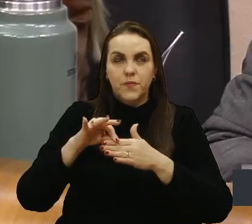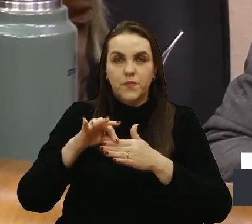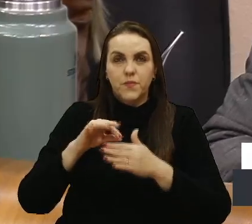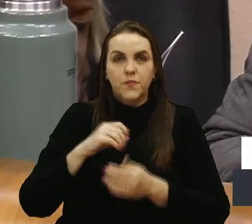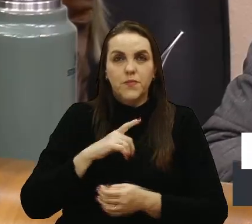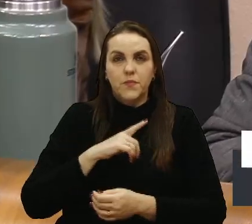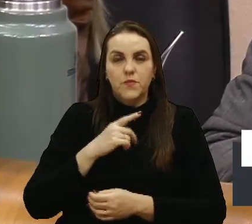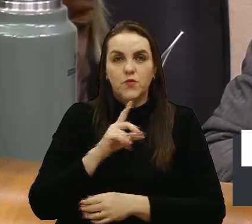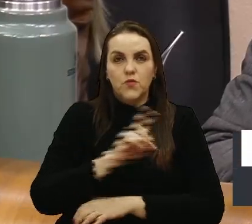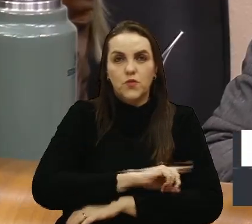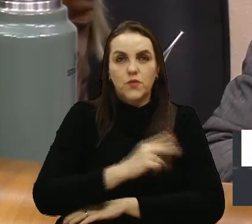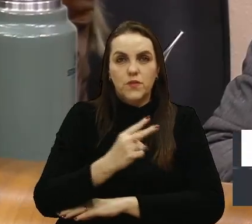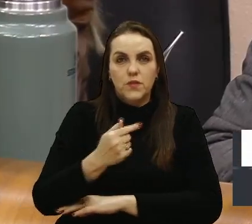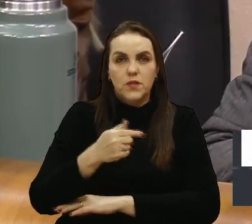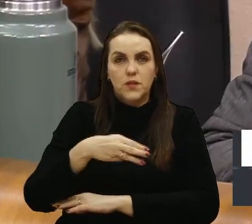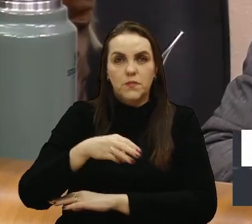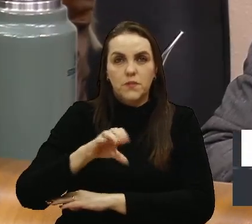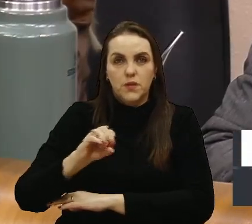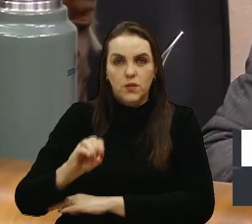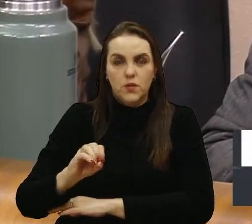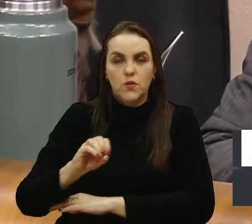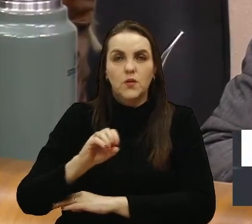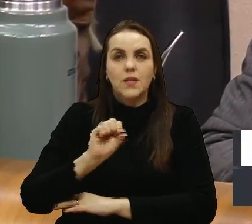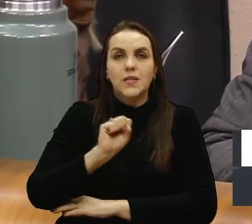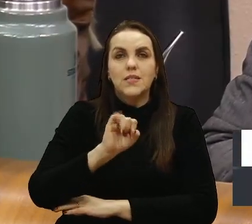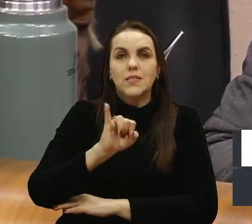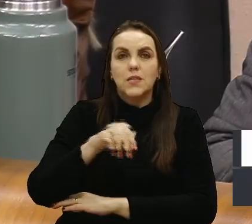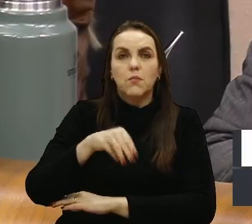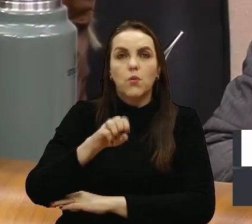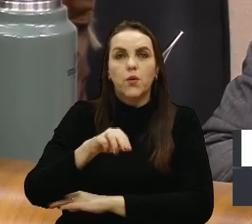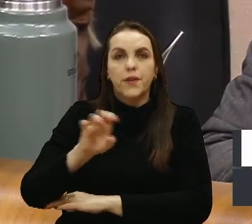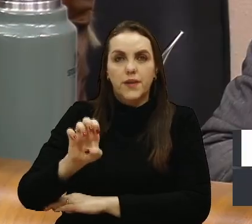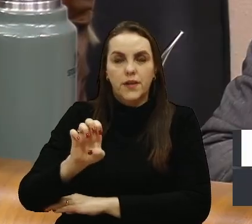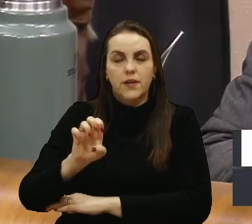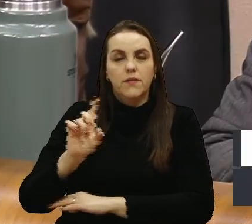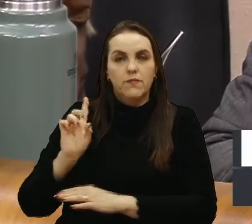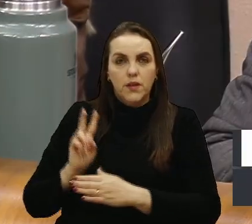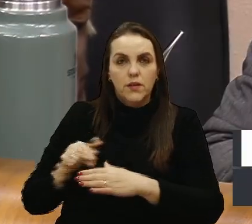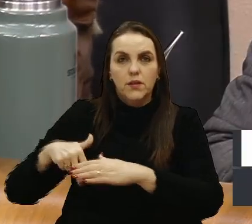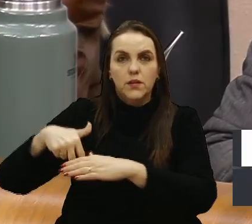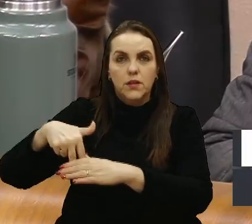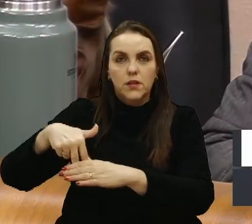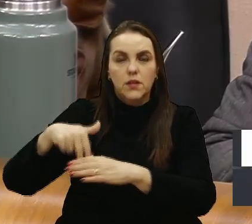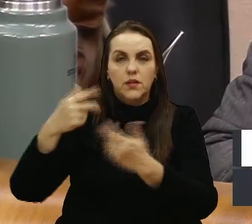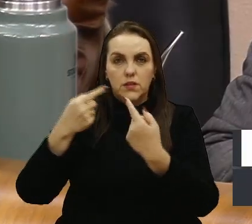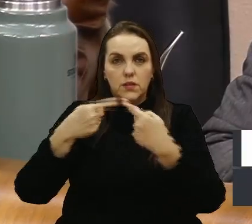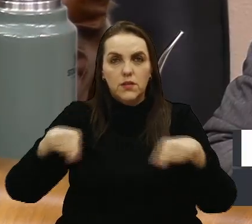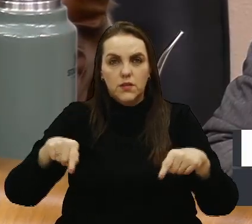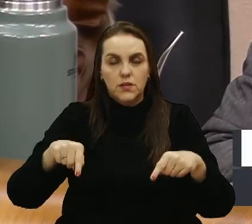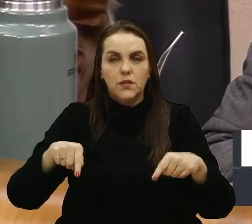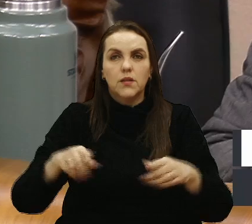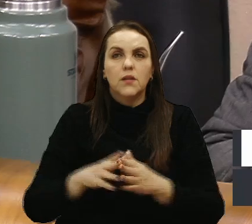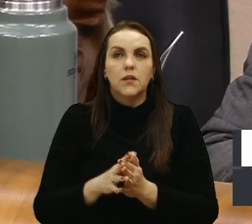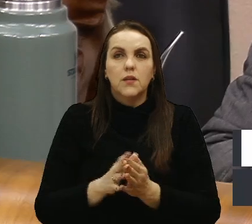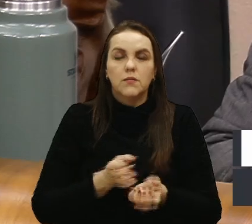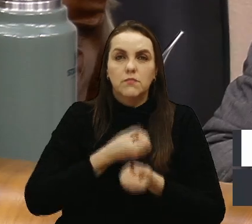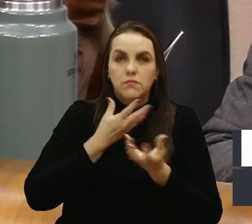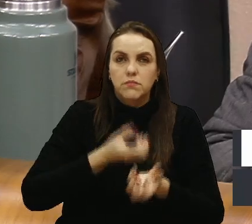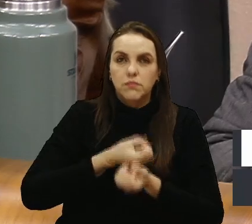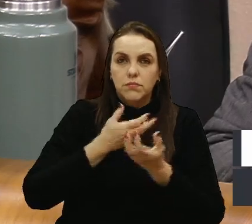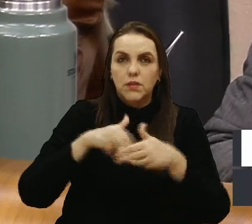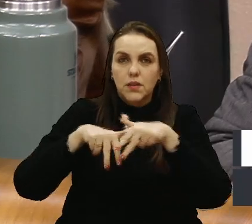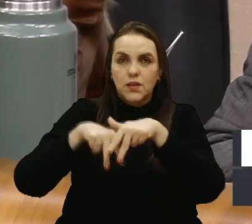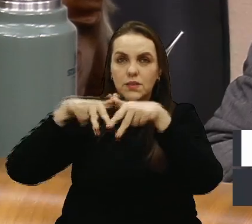do dia 27 de maio para a senhora Simone Gleu, que se manifestará sobre a estreia do recital poético sobre